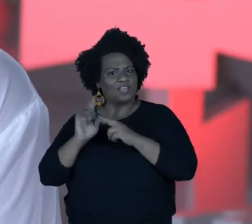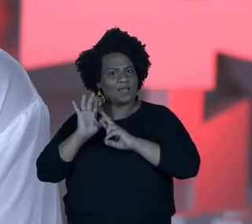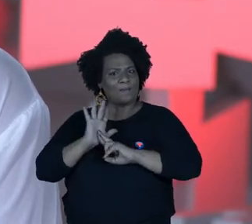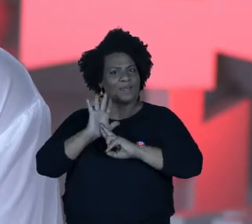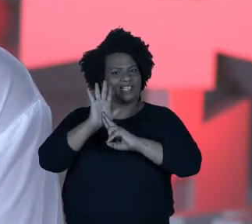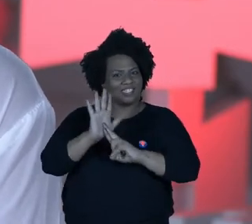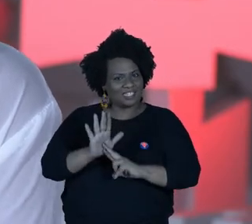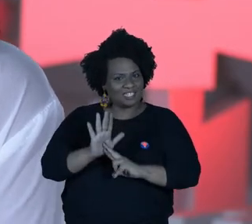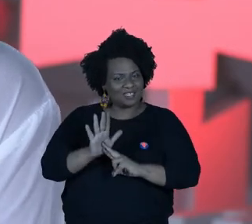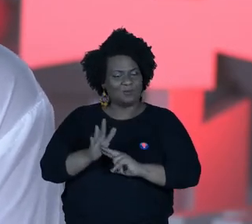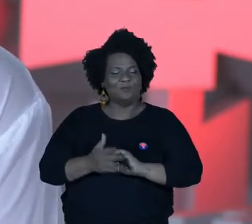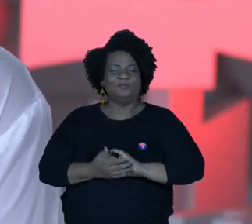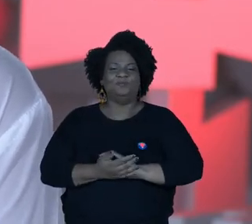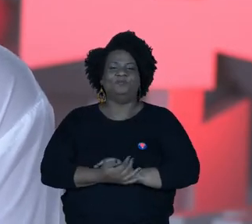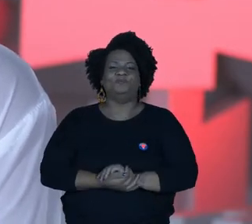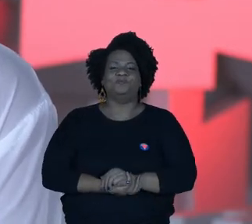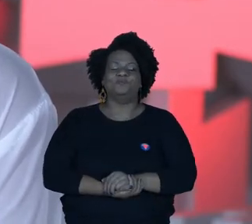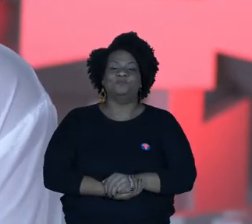Bom,